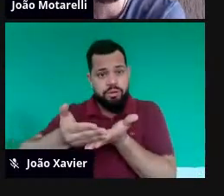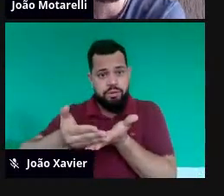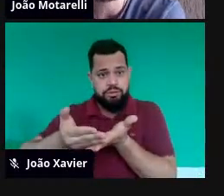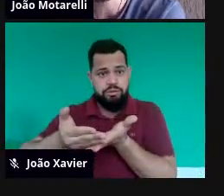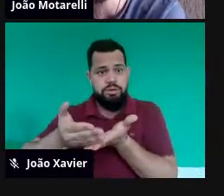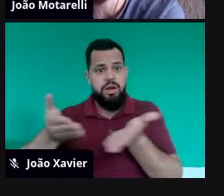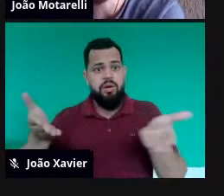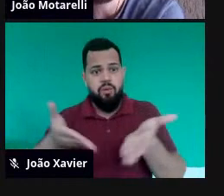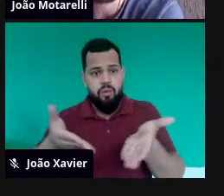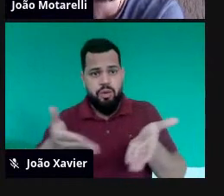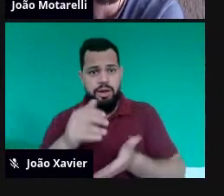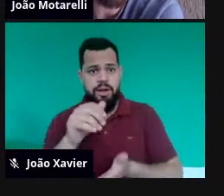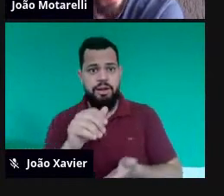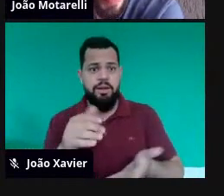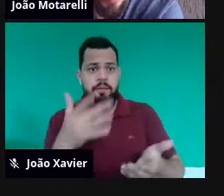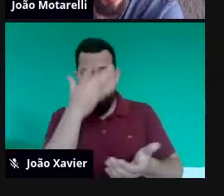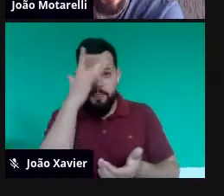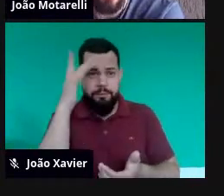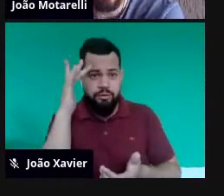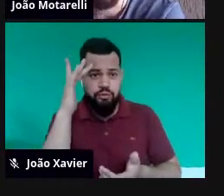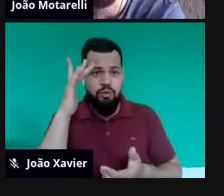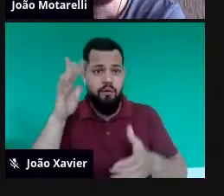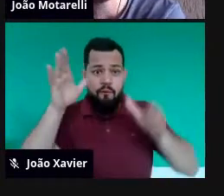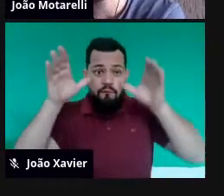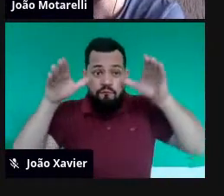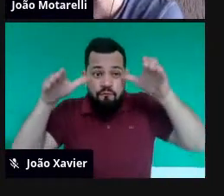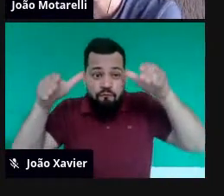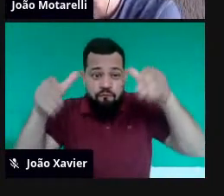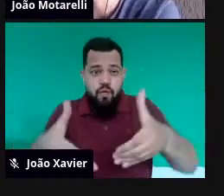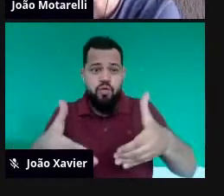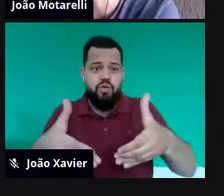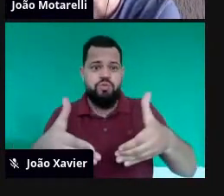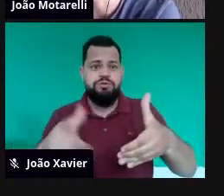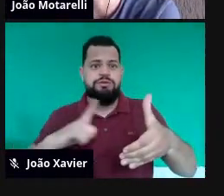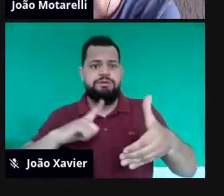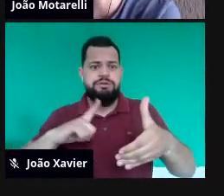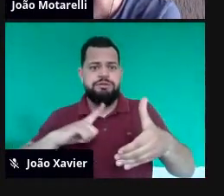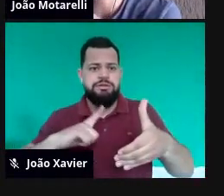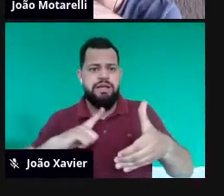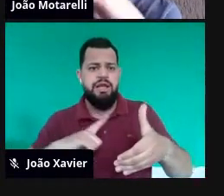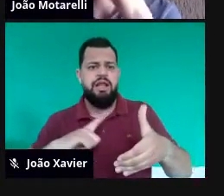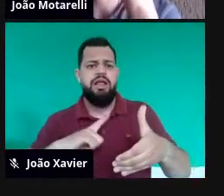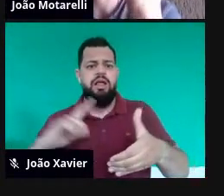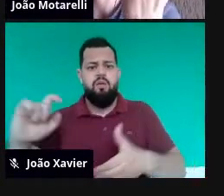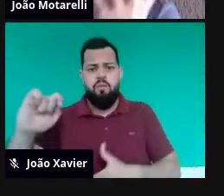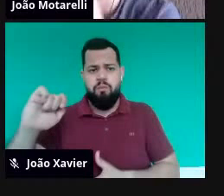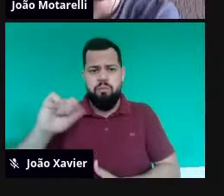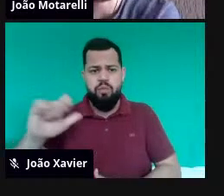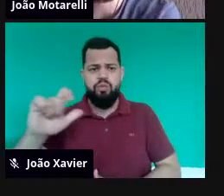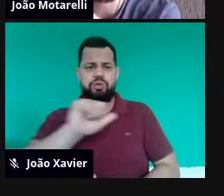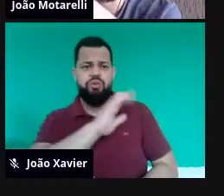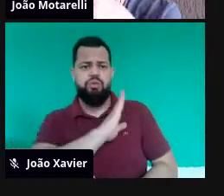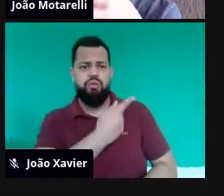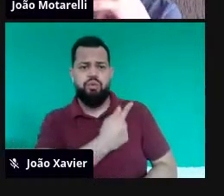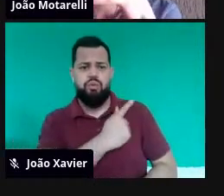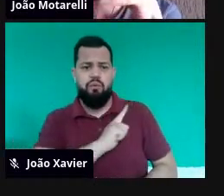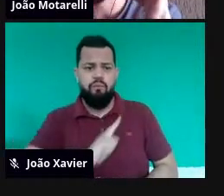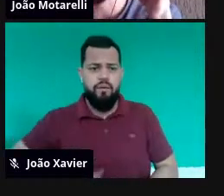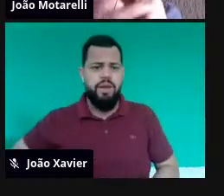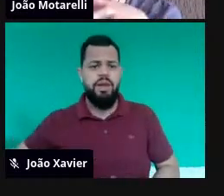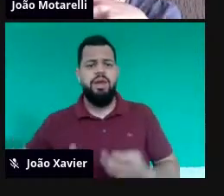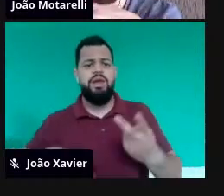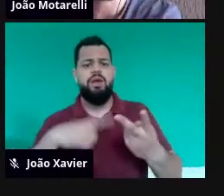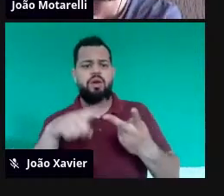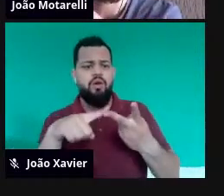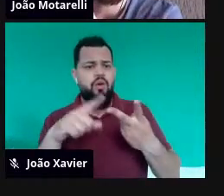atleta, o atleta é aquele cara que vive para isso. Ou ele recebe uma bolsa do governo, ou ele tem toda uma estrutura possível para se